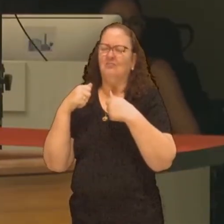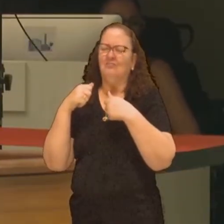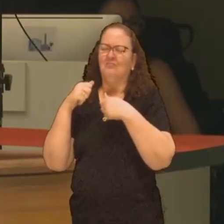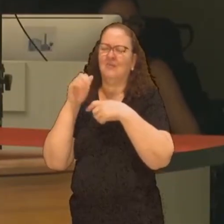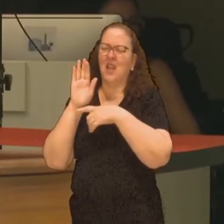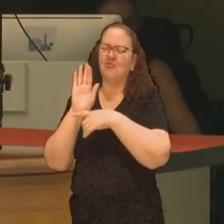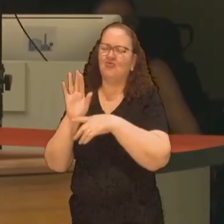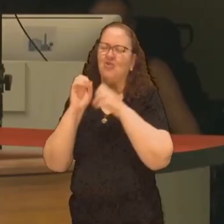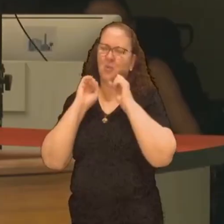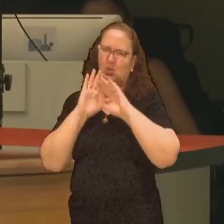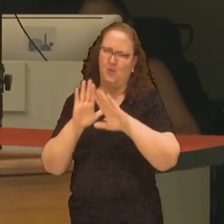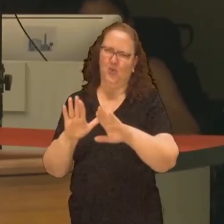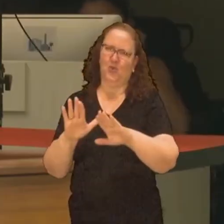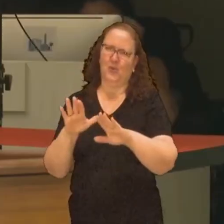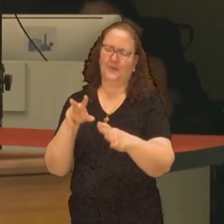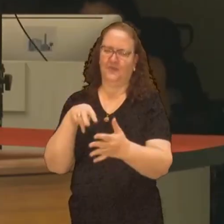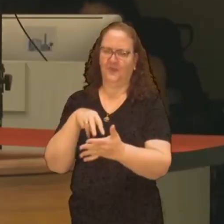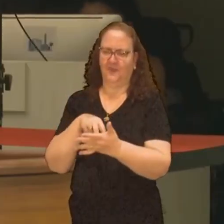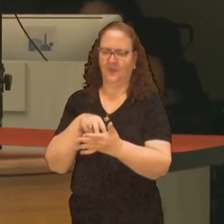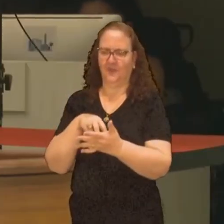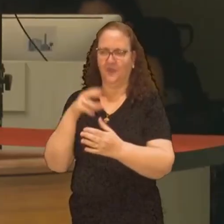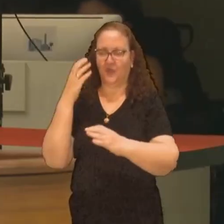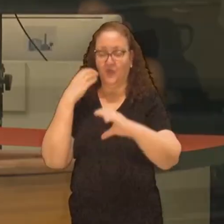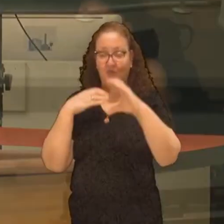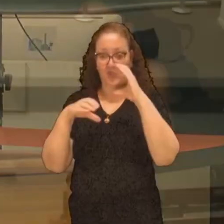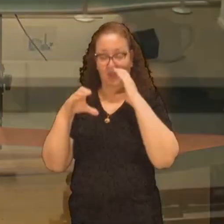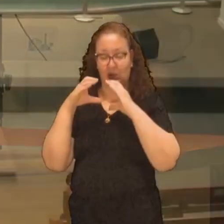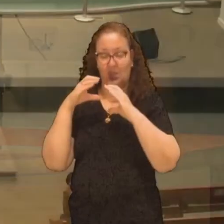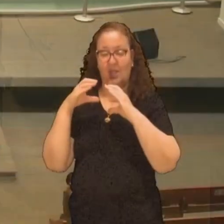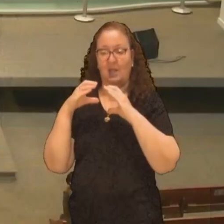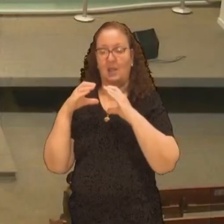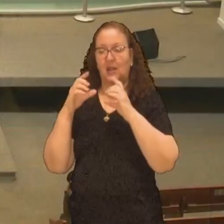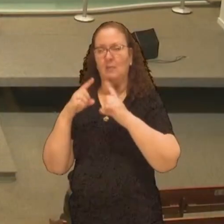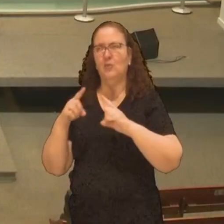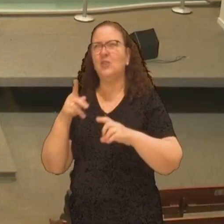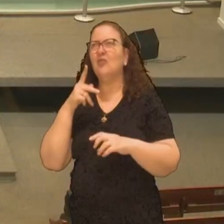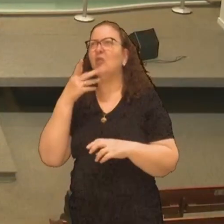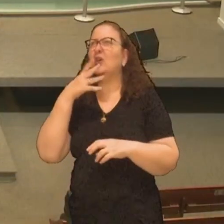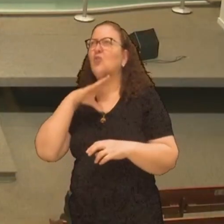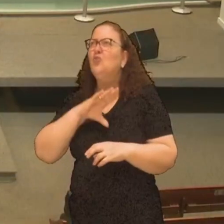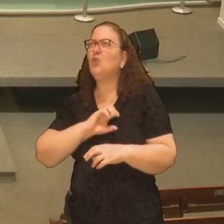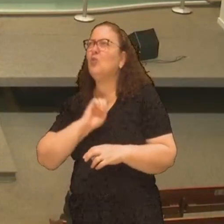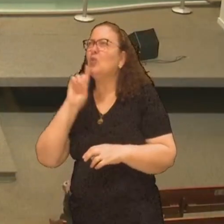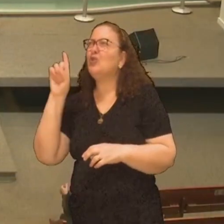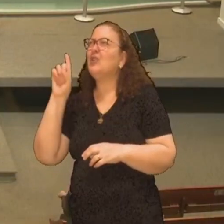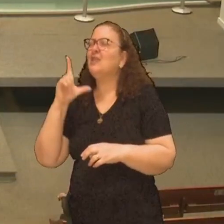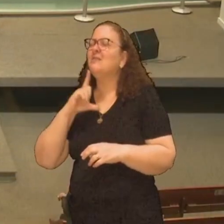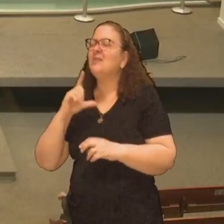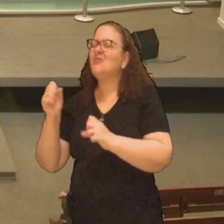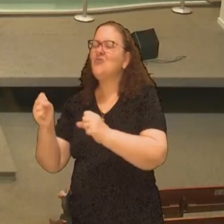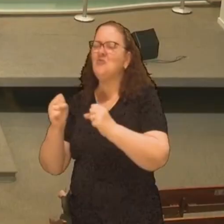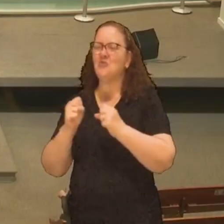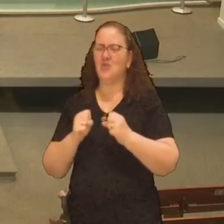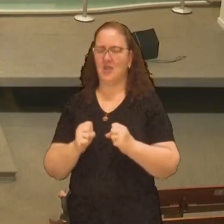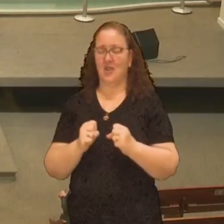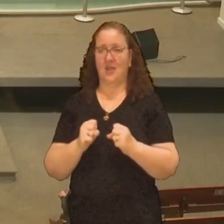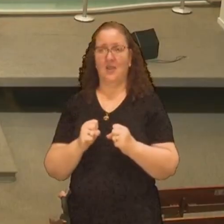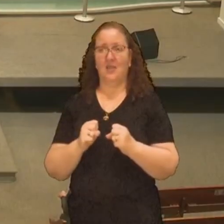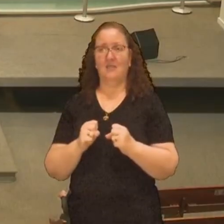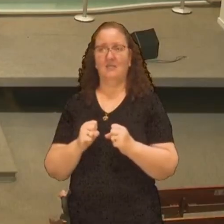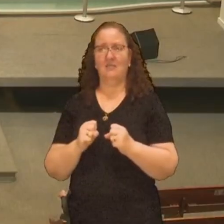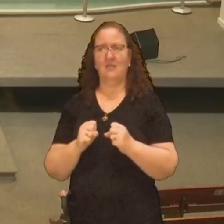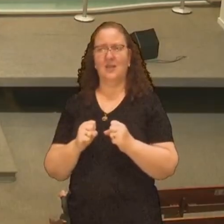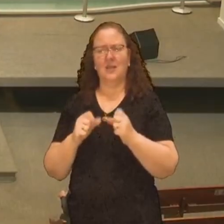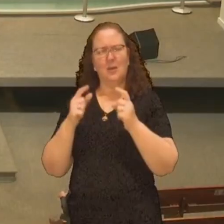Vamos ficar de pé. Vamos cantar essa música que nos fala no poder do teu amor, porque na verdade essa canção é uma canção para todos